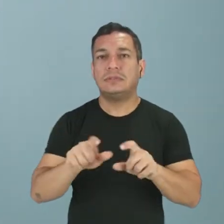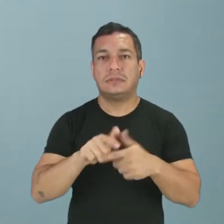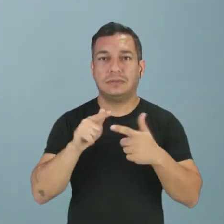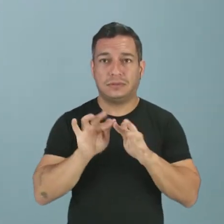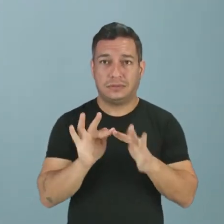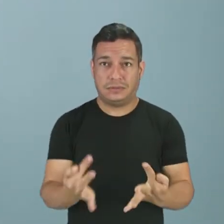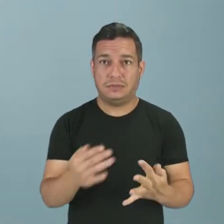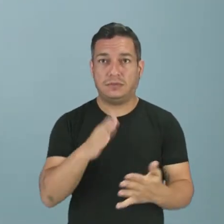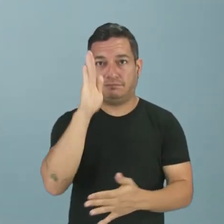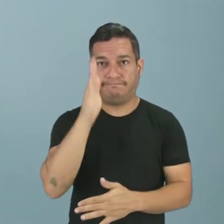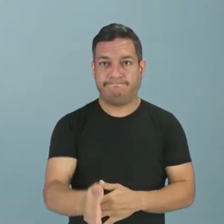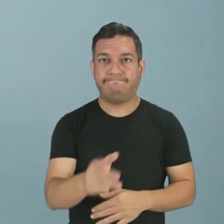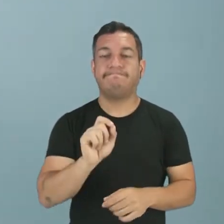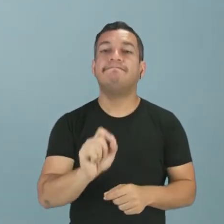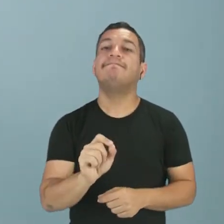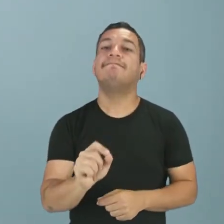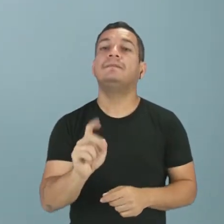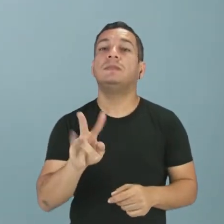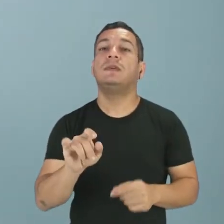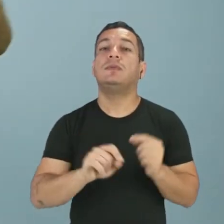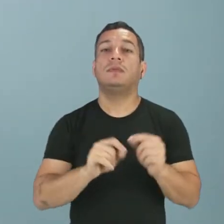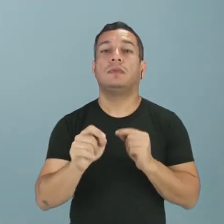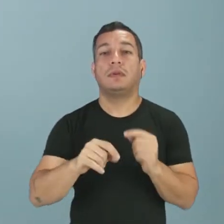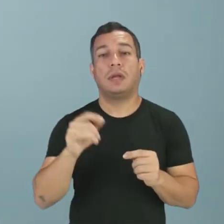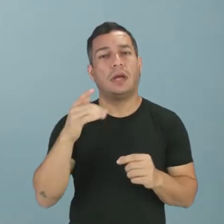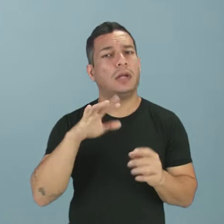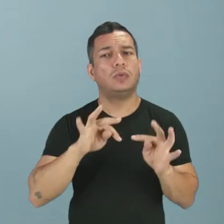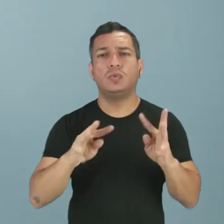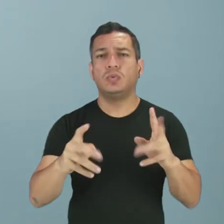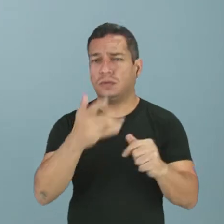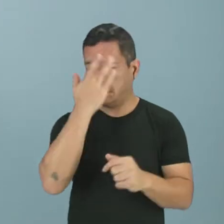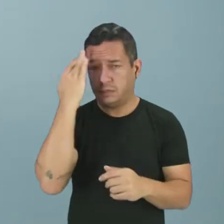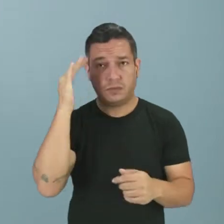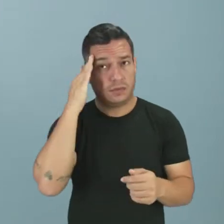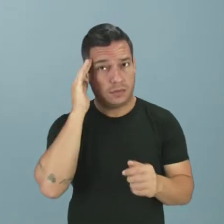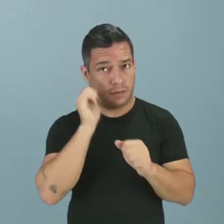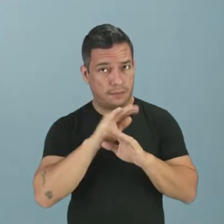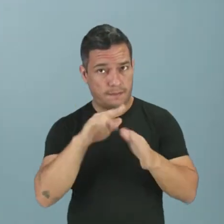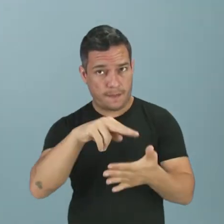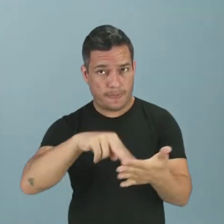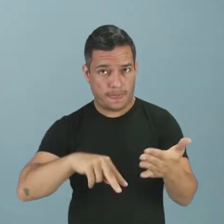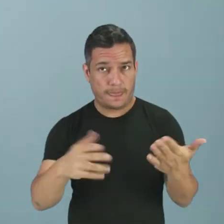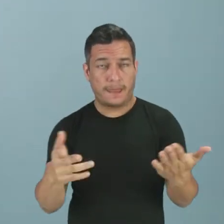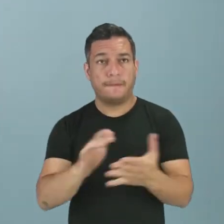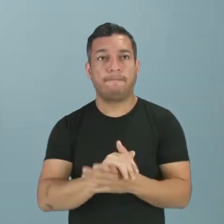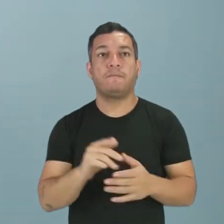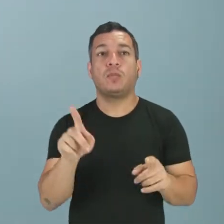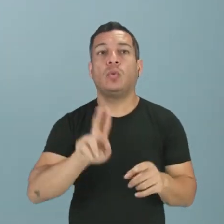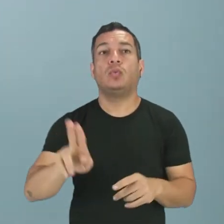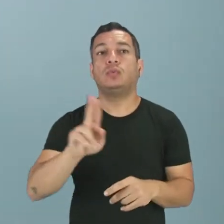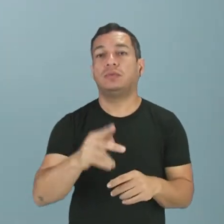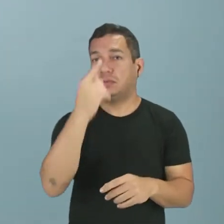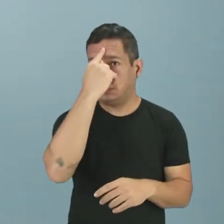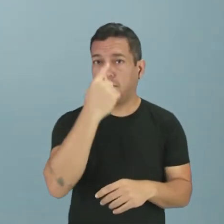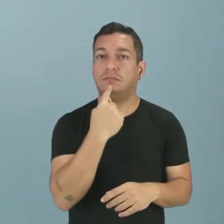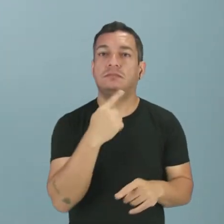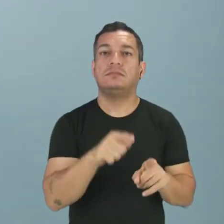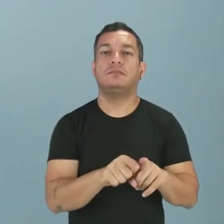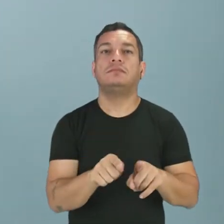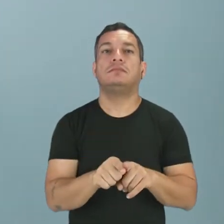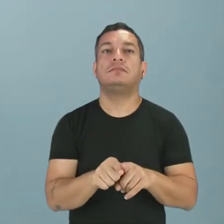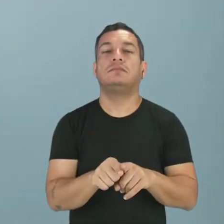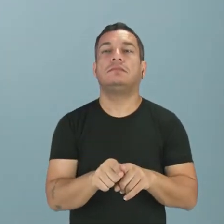e direta. Uma linguagem que vai chegar a todo o público. Ok? Usa imagem. Aí